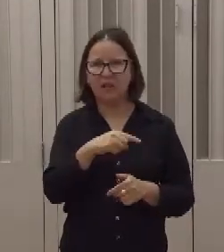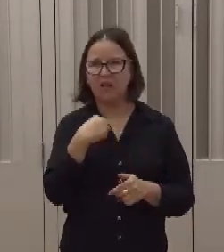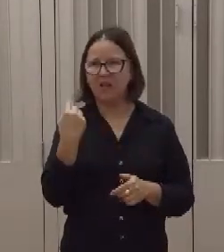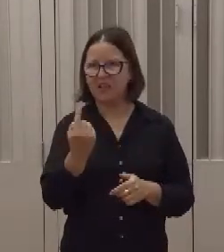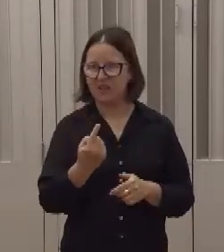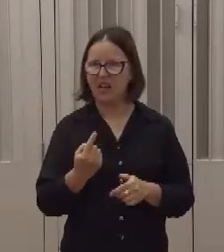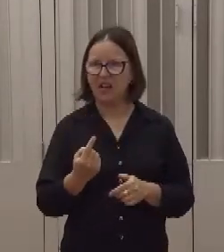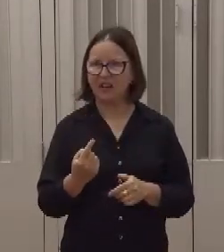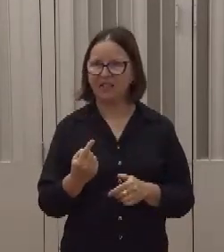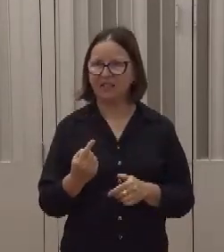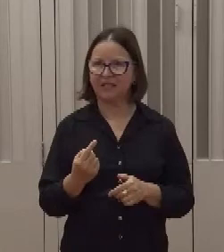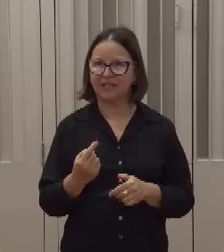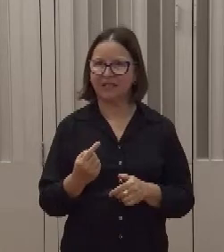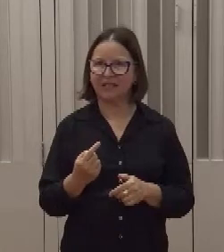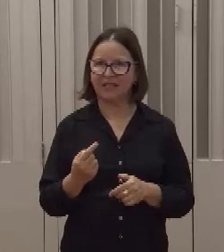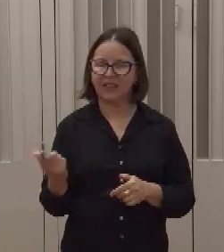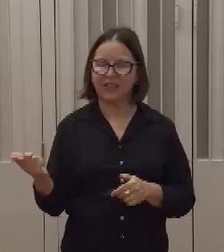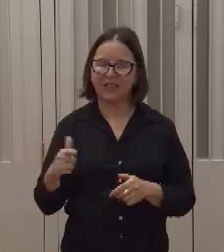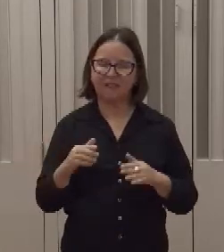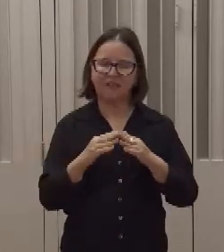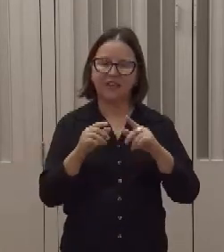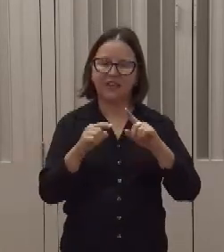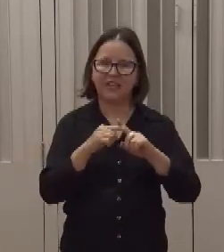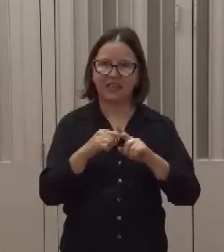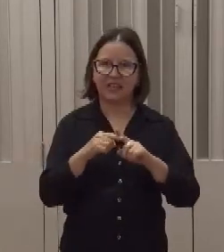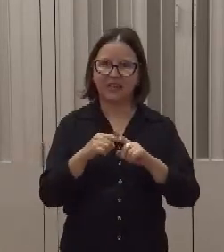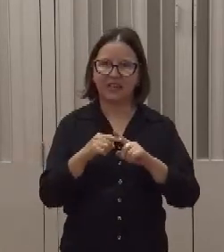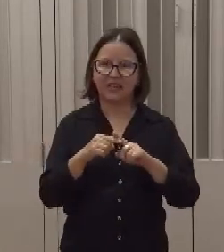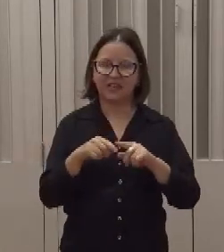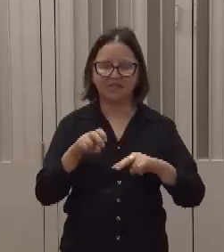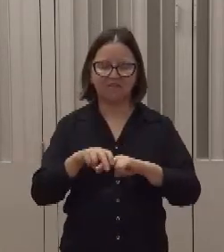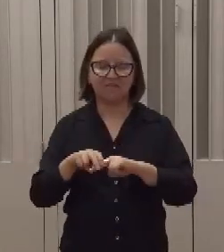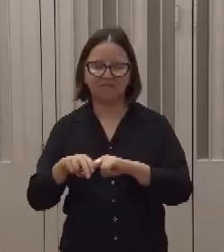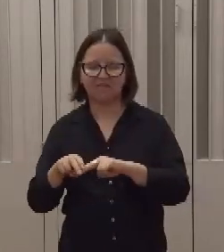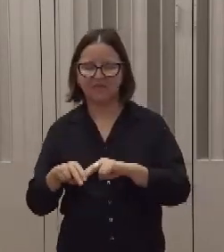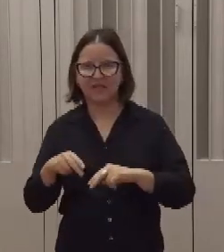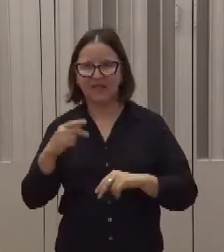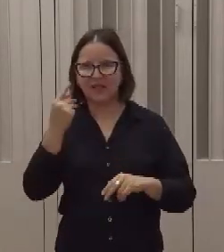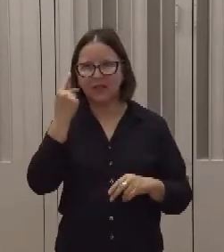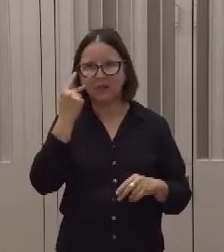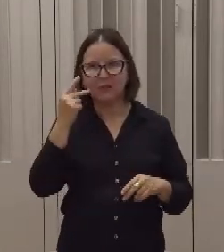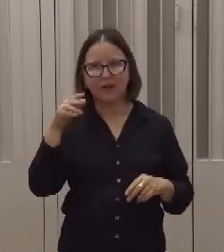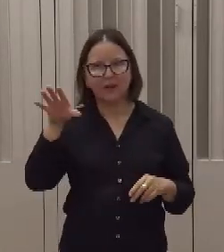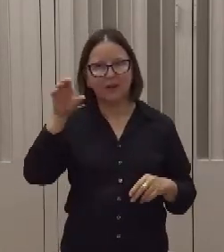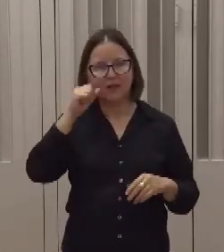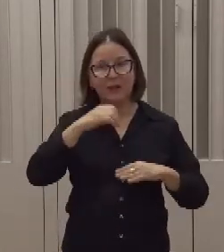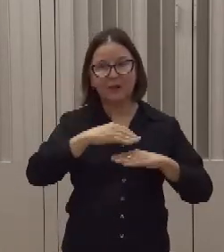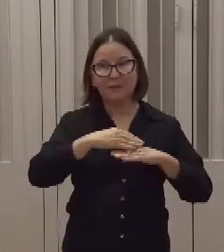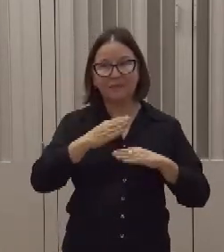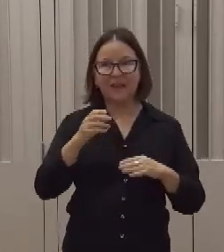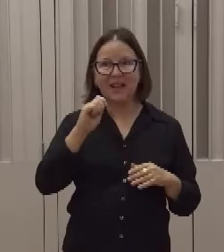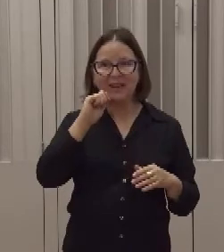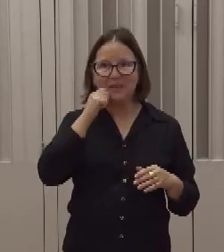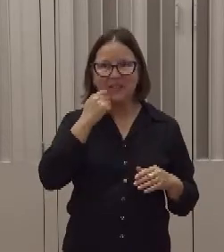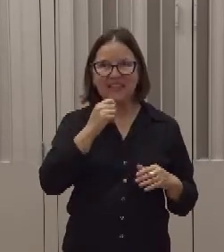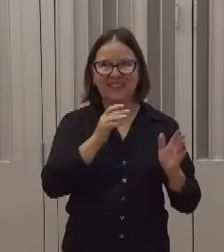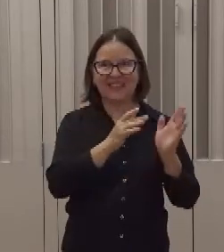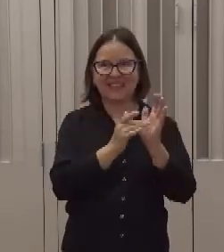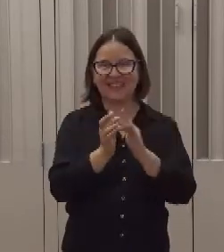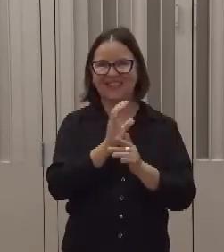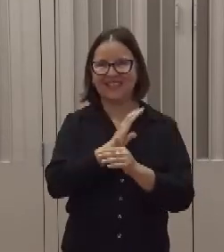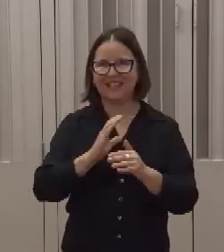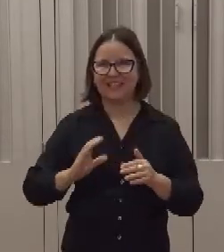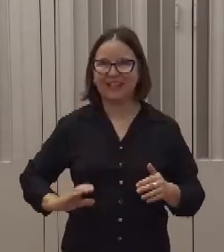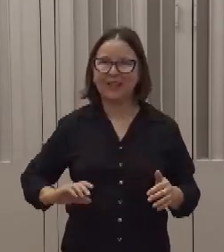igreja todo domingo para ouvir mais sobre os mistérios de Jesus Cristo e da sua palavra. E